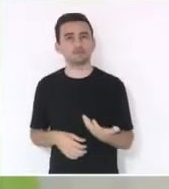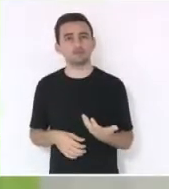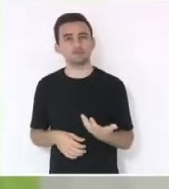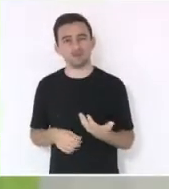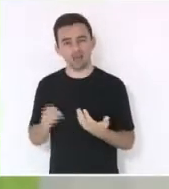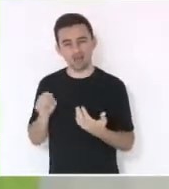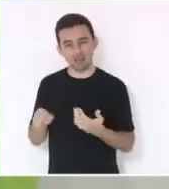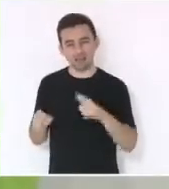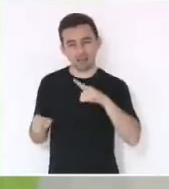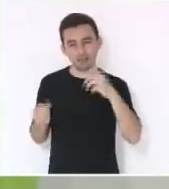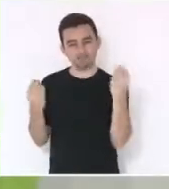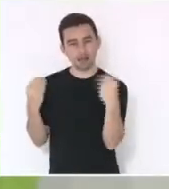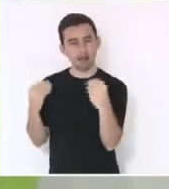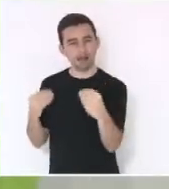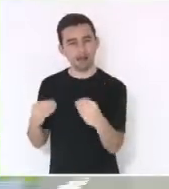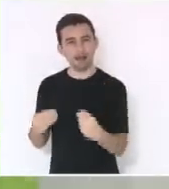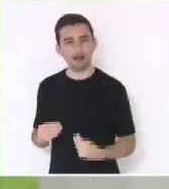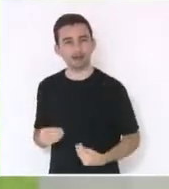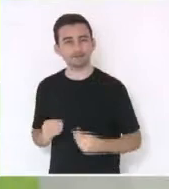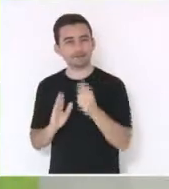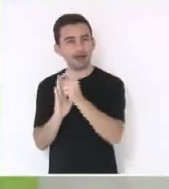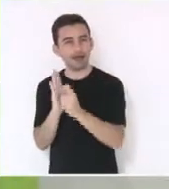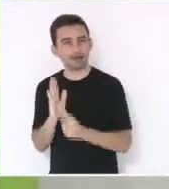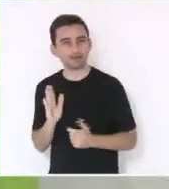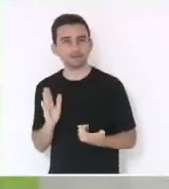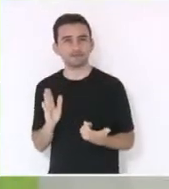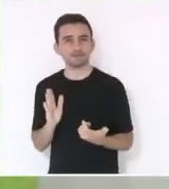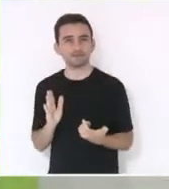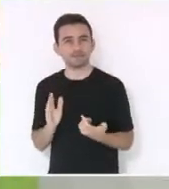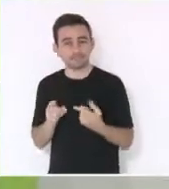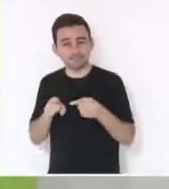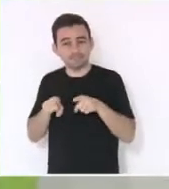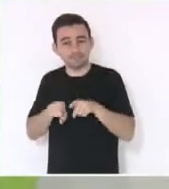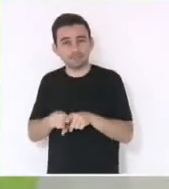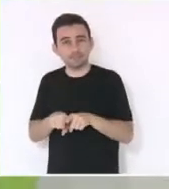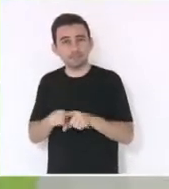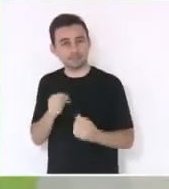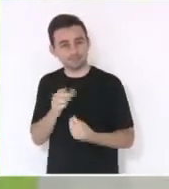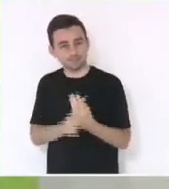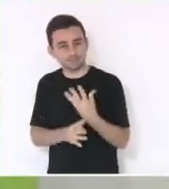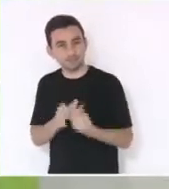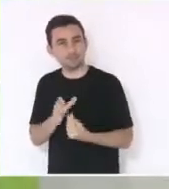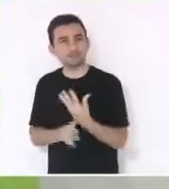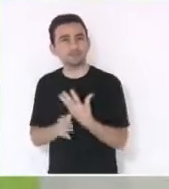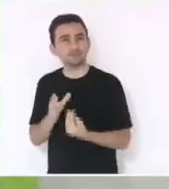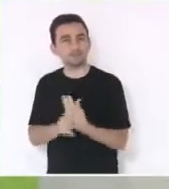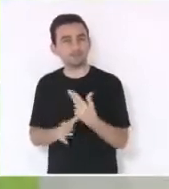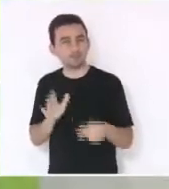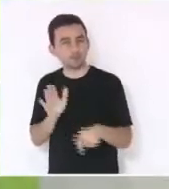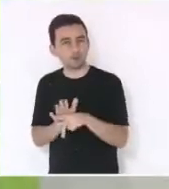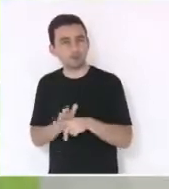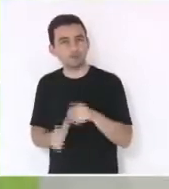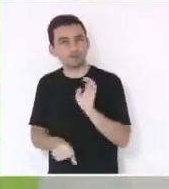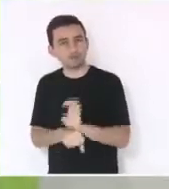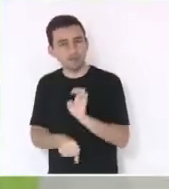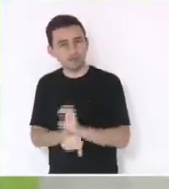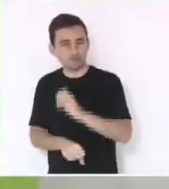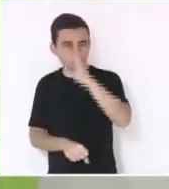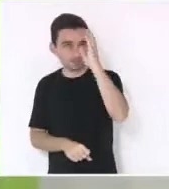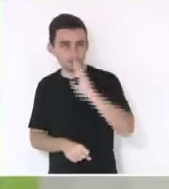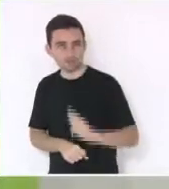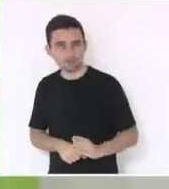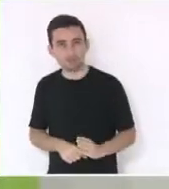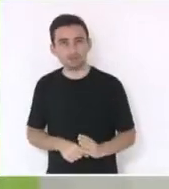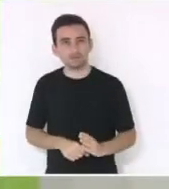dados, proporcionando uma integração com o sistema produtivo desse estado e desse Brasil, há